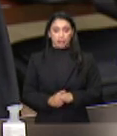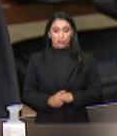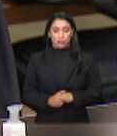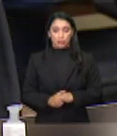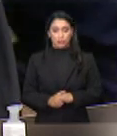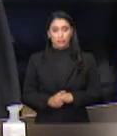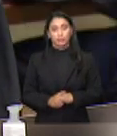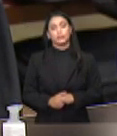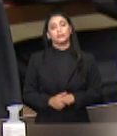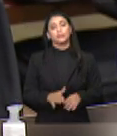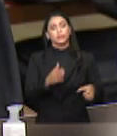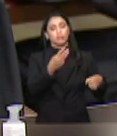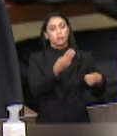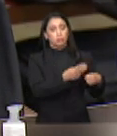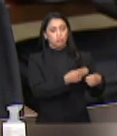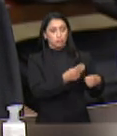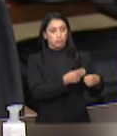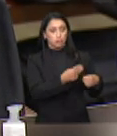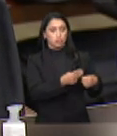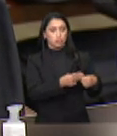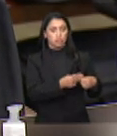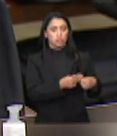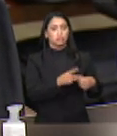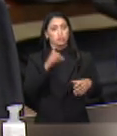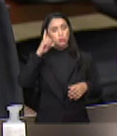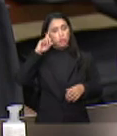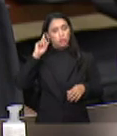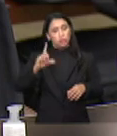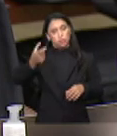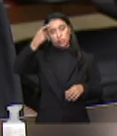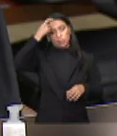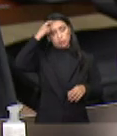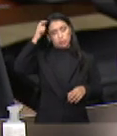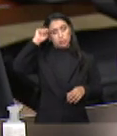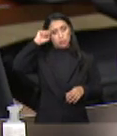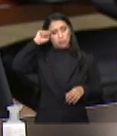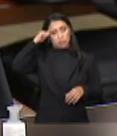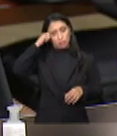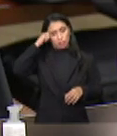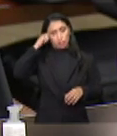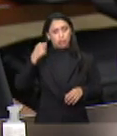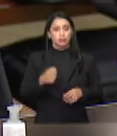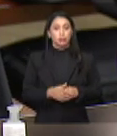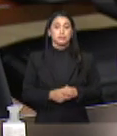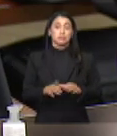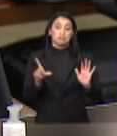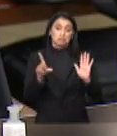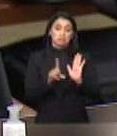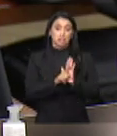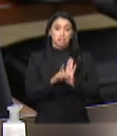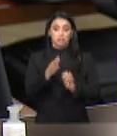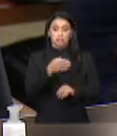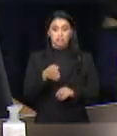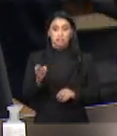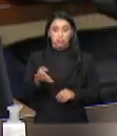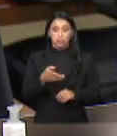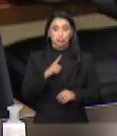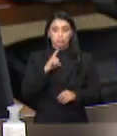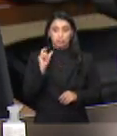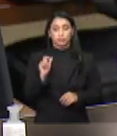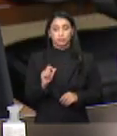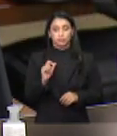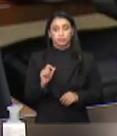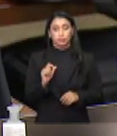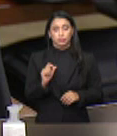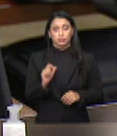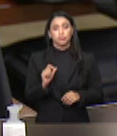do município de São Paulo que instituíram o Dia da Consciência Negra. Uma dessas leis foi revogada e daí a